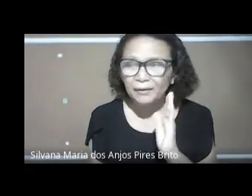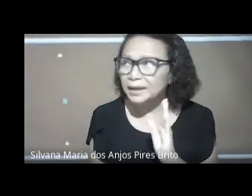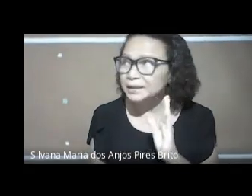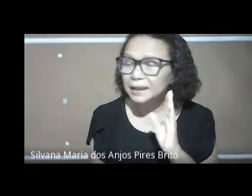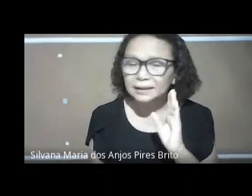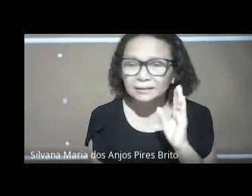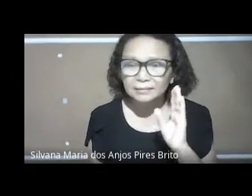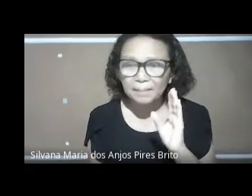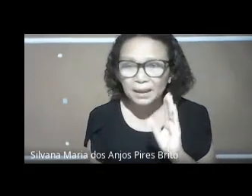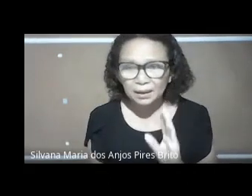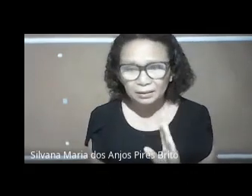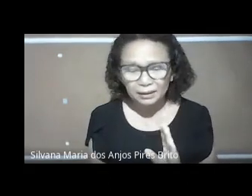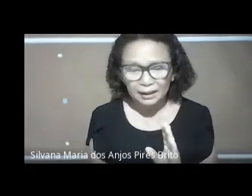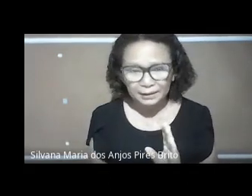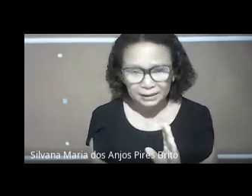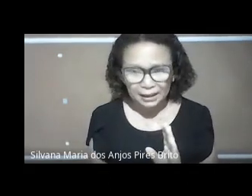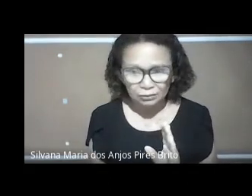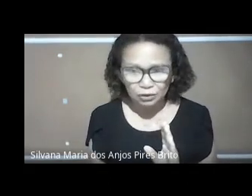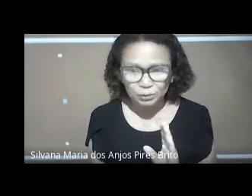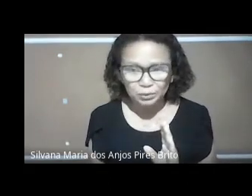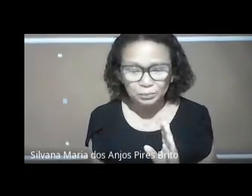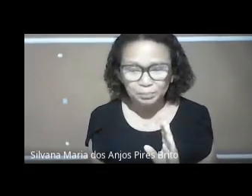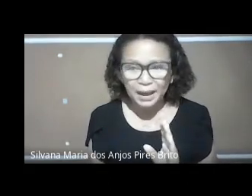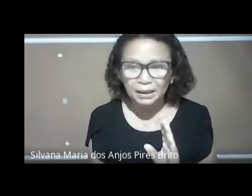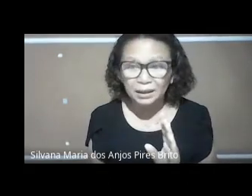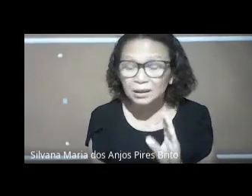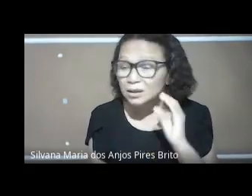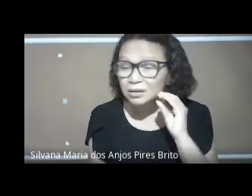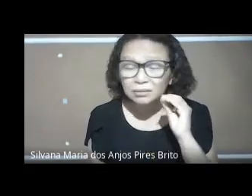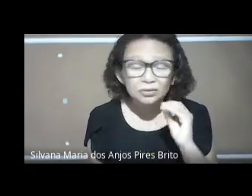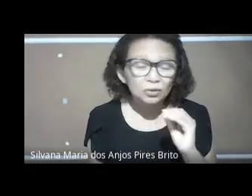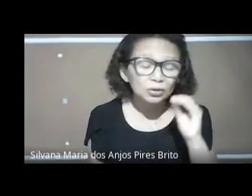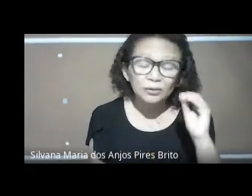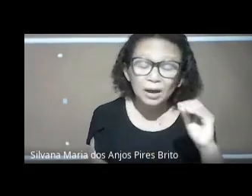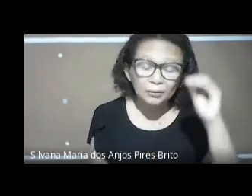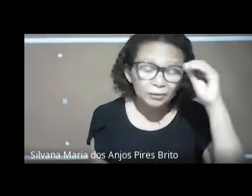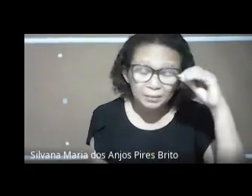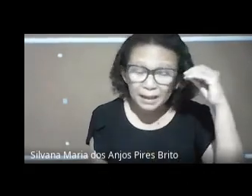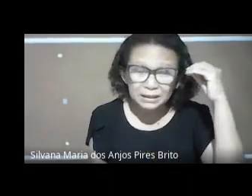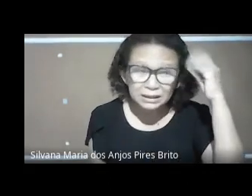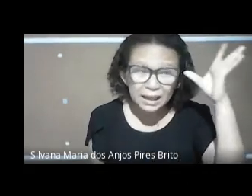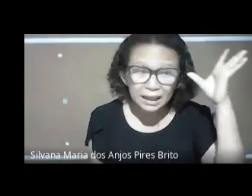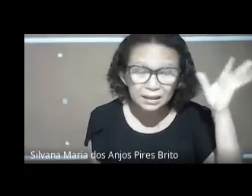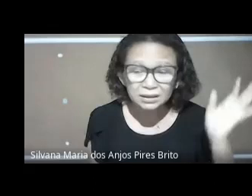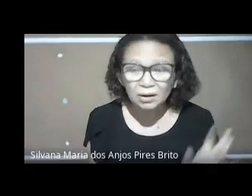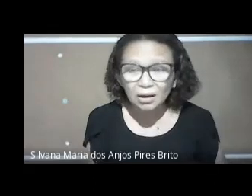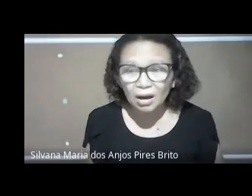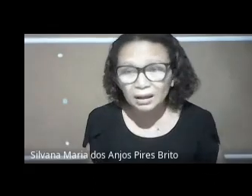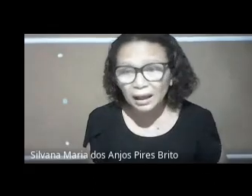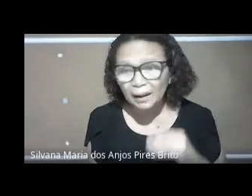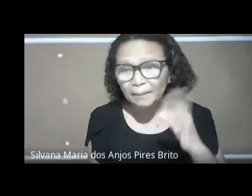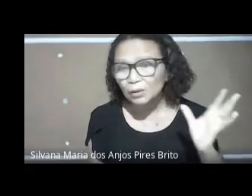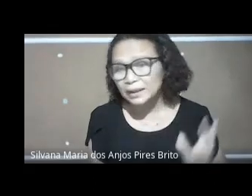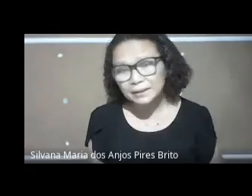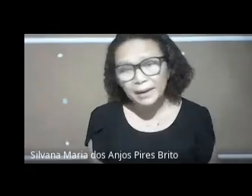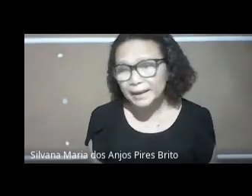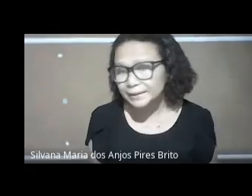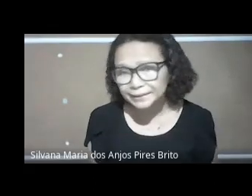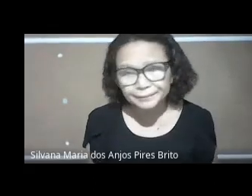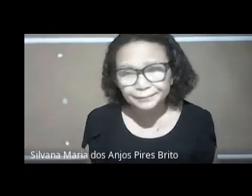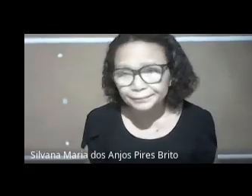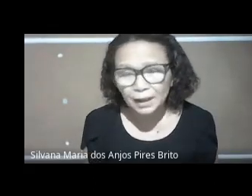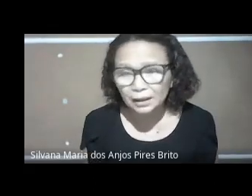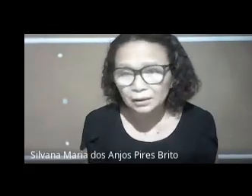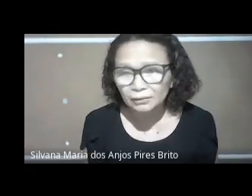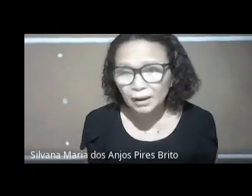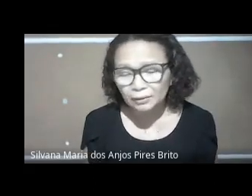essa frequência, dependendo do tipo de perda, o surdo não vai ouvir, mas nem que se coloque a 1.000